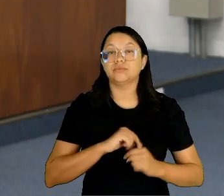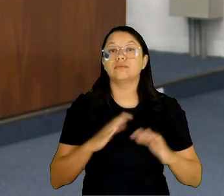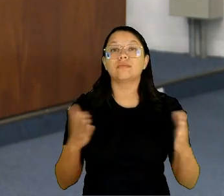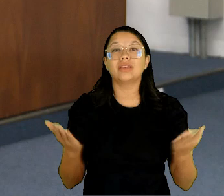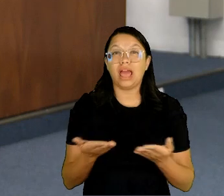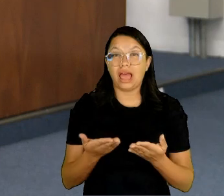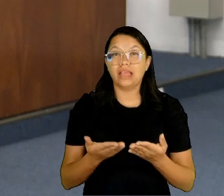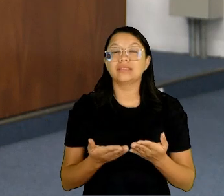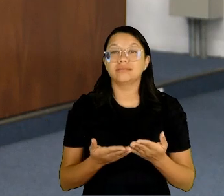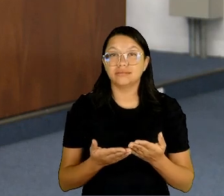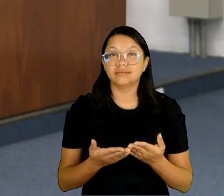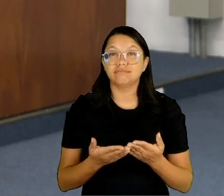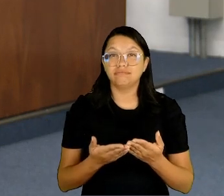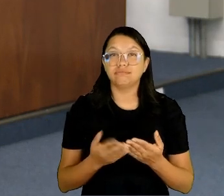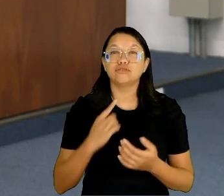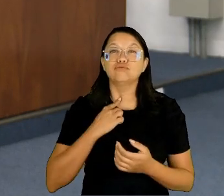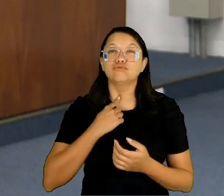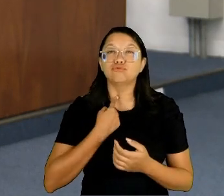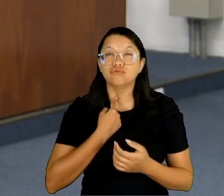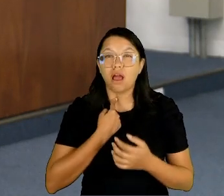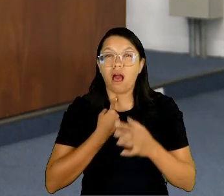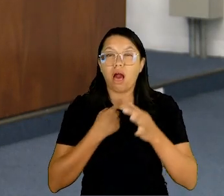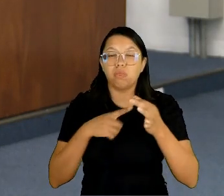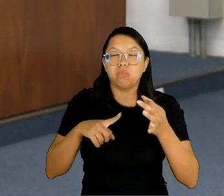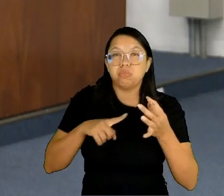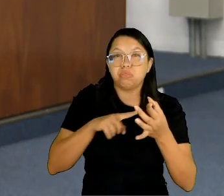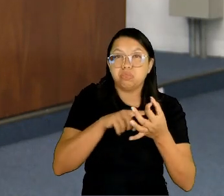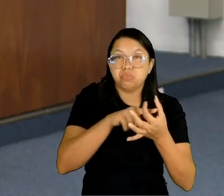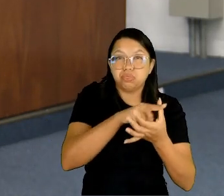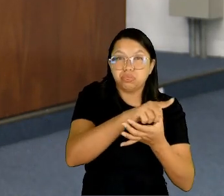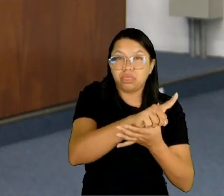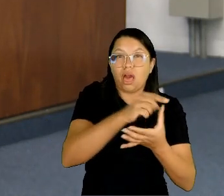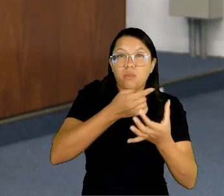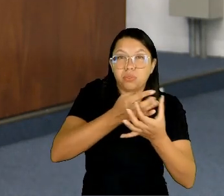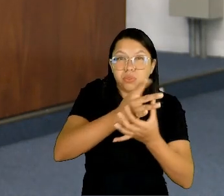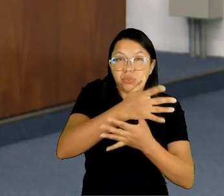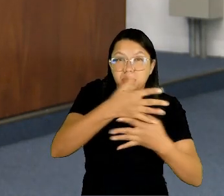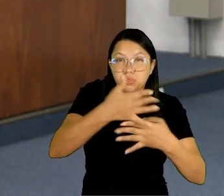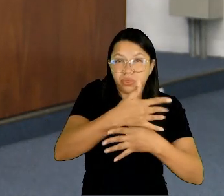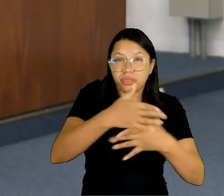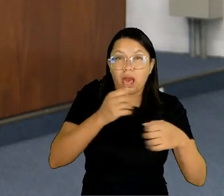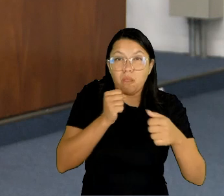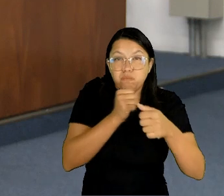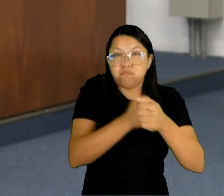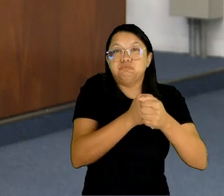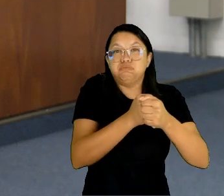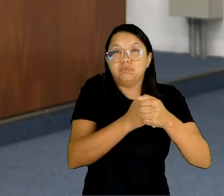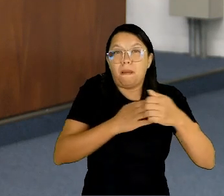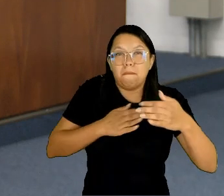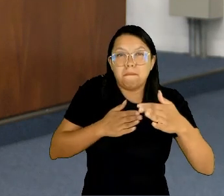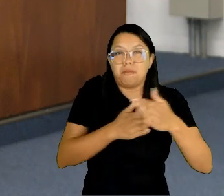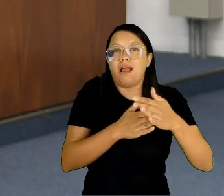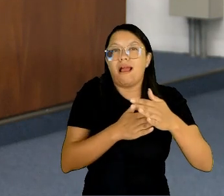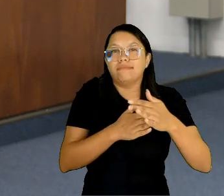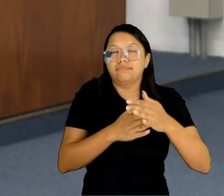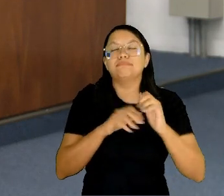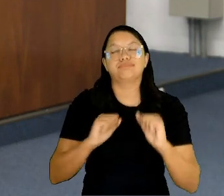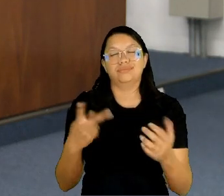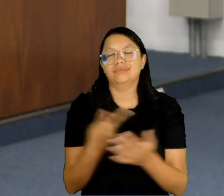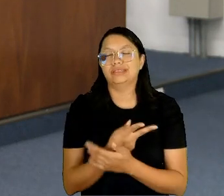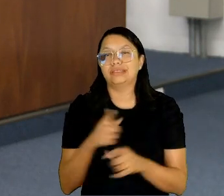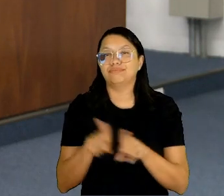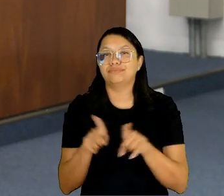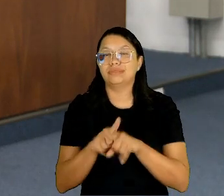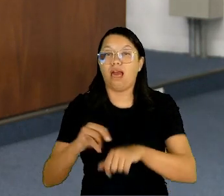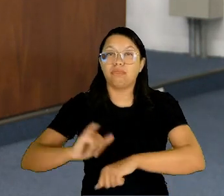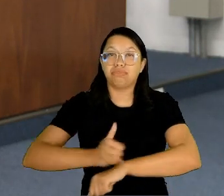aterosclerótica. Essas obstruções que a gente está falando da artéria do coração, chamam de doença coronariana, também pode acontecer obstrução, placa de